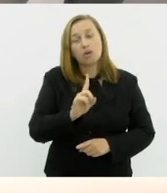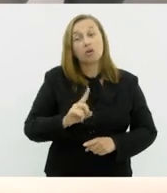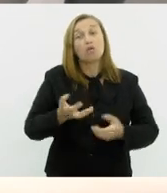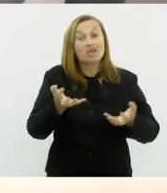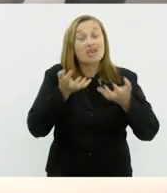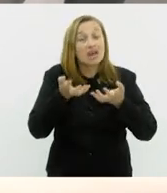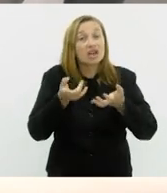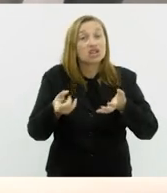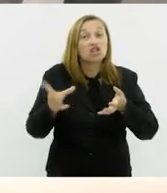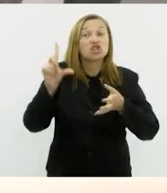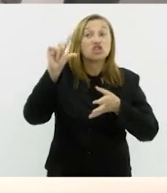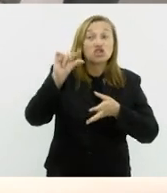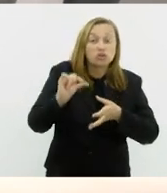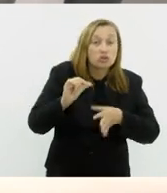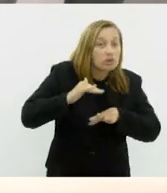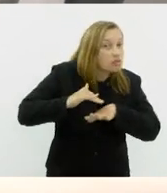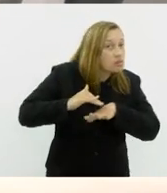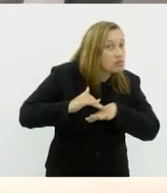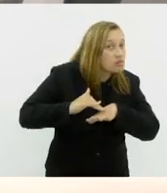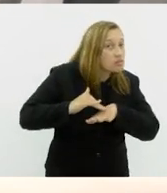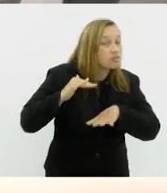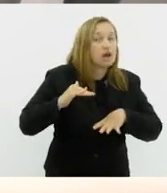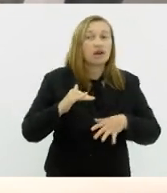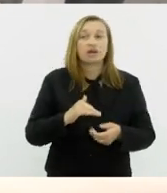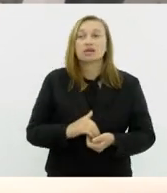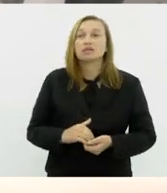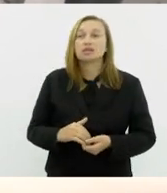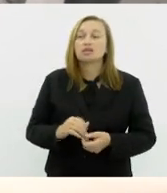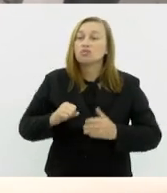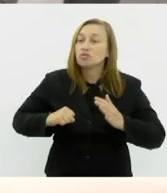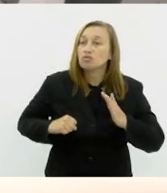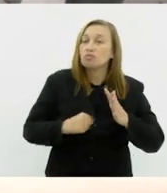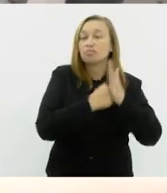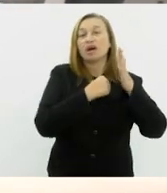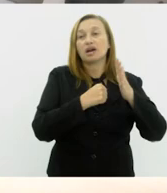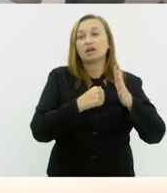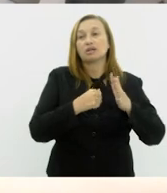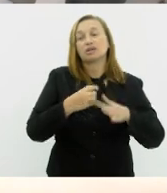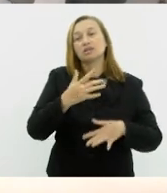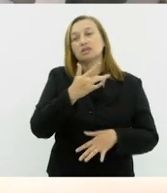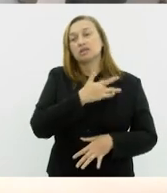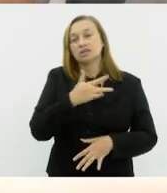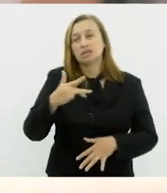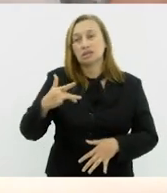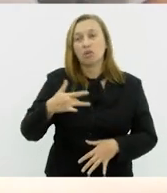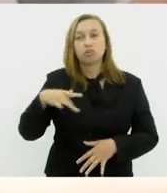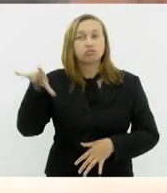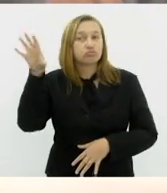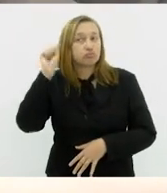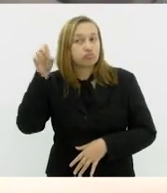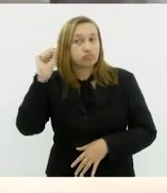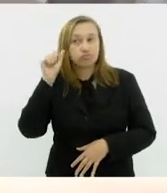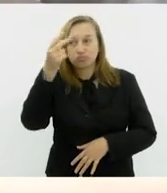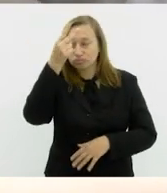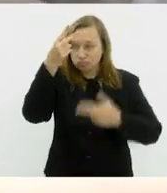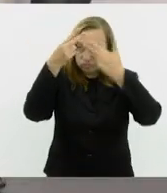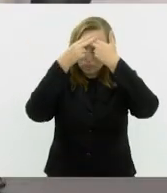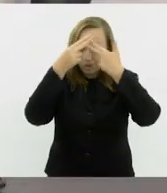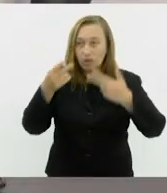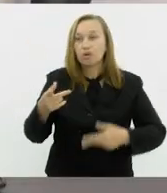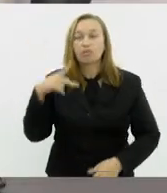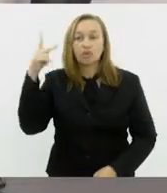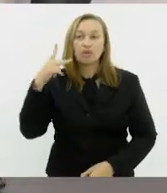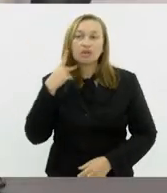é minimizar ao máximo possível o impacto na saúde auditiva e na saúde mental. Procurador.